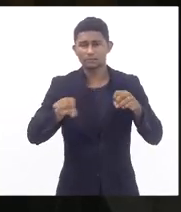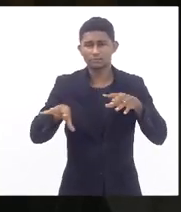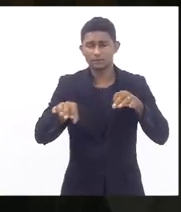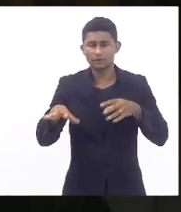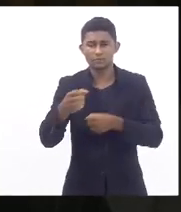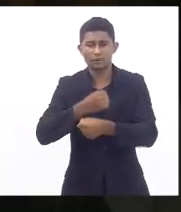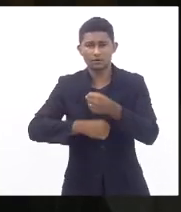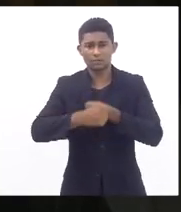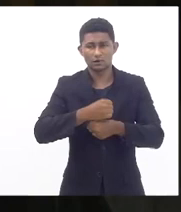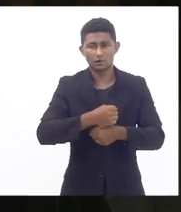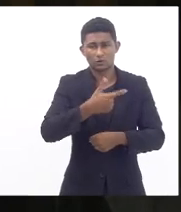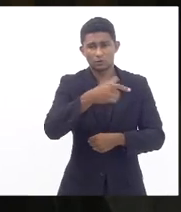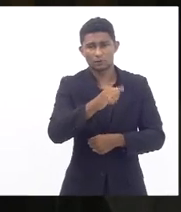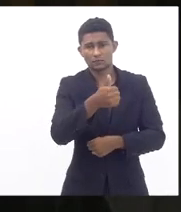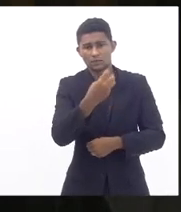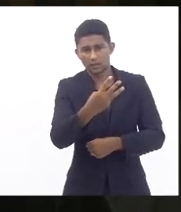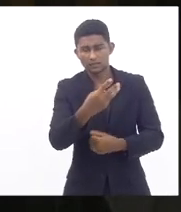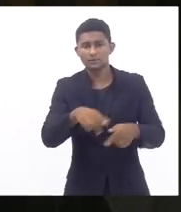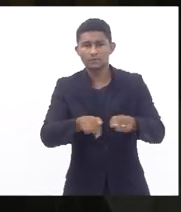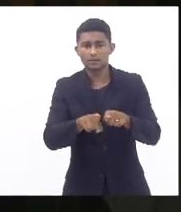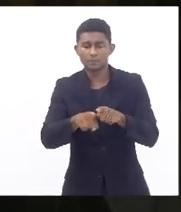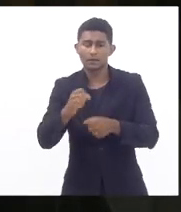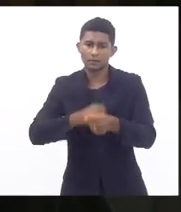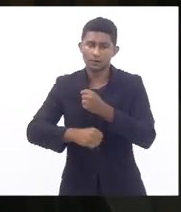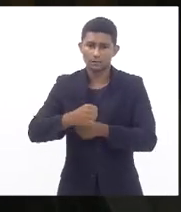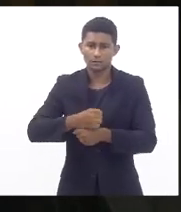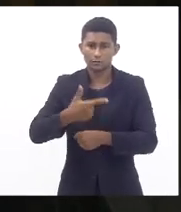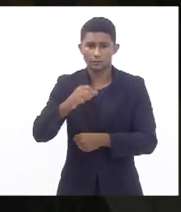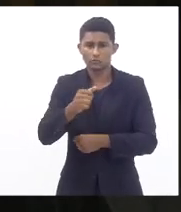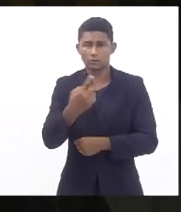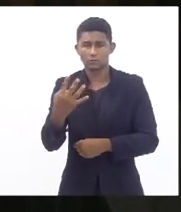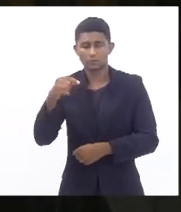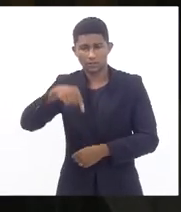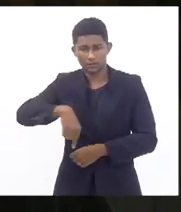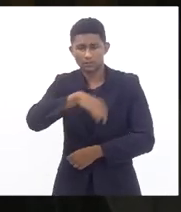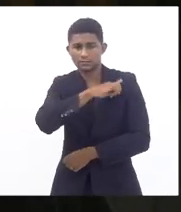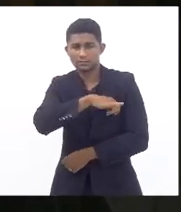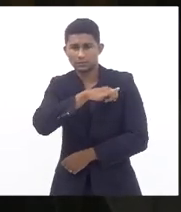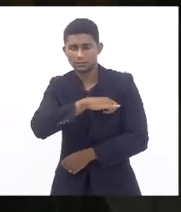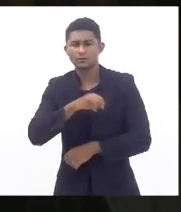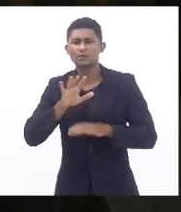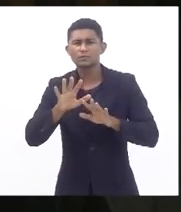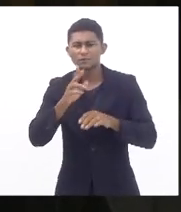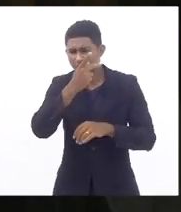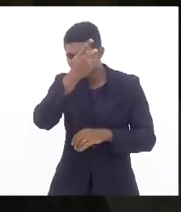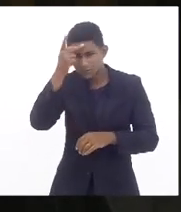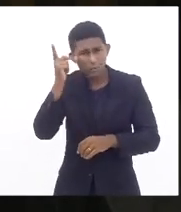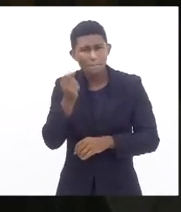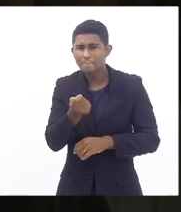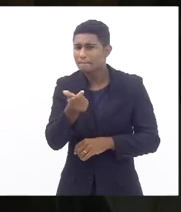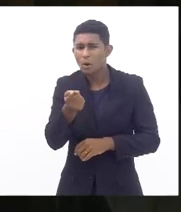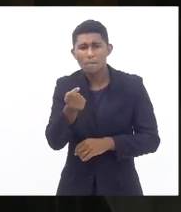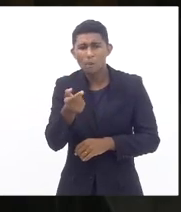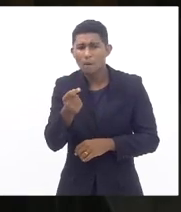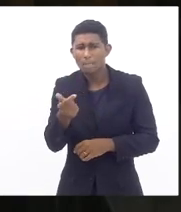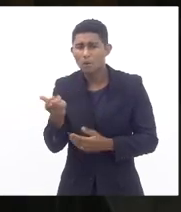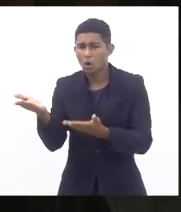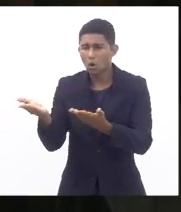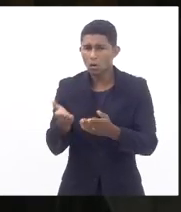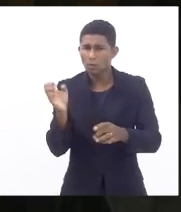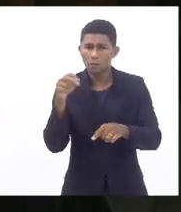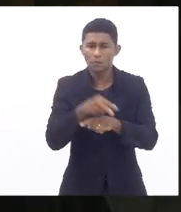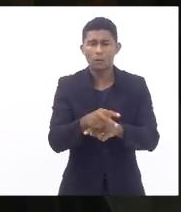e 2014 no Estado do Rio de Janeiro, e que pouquíssimos candidatos foram convocados, sendo que a gente tem um